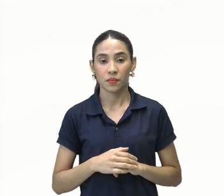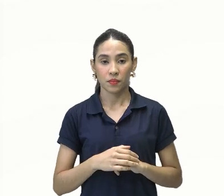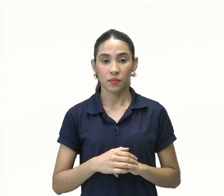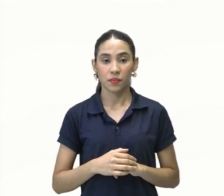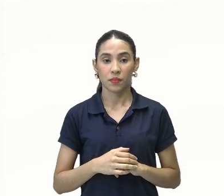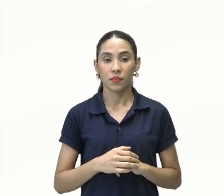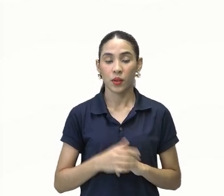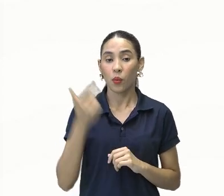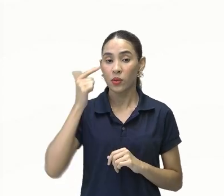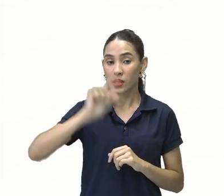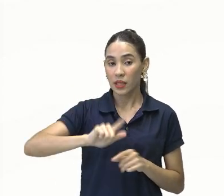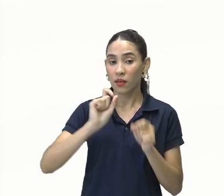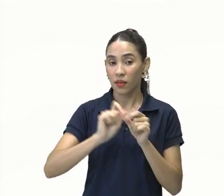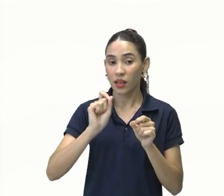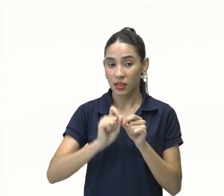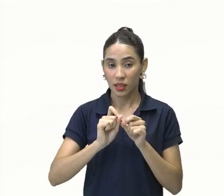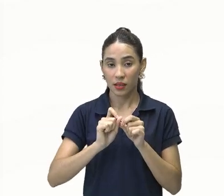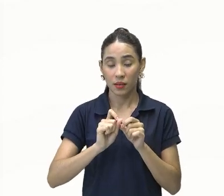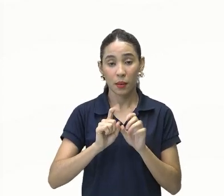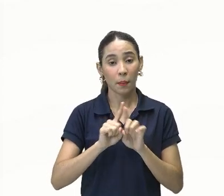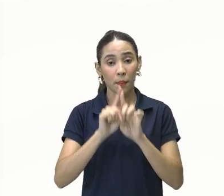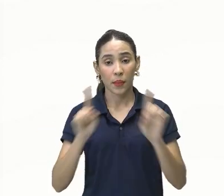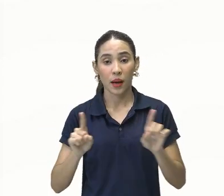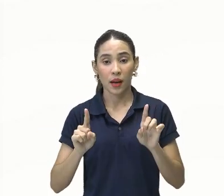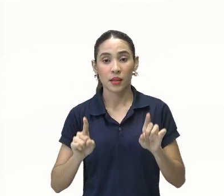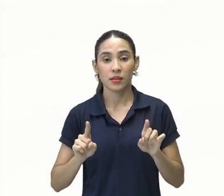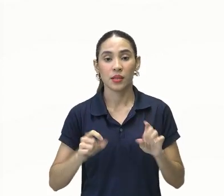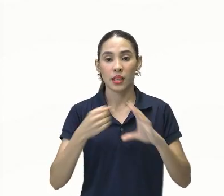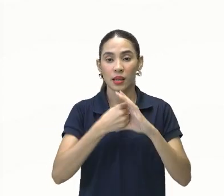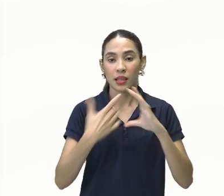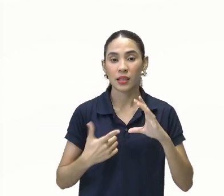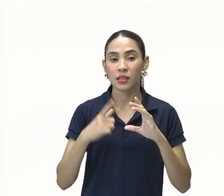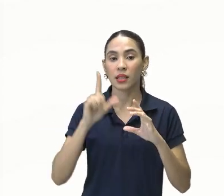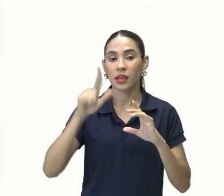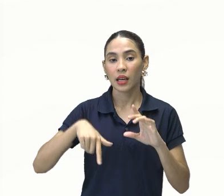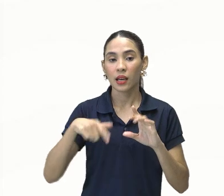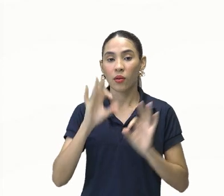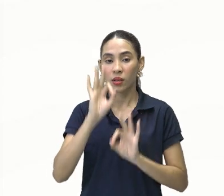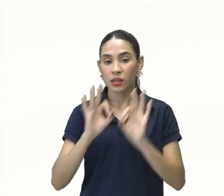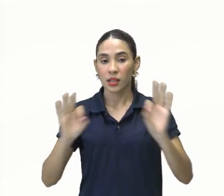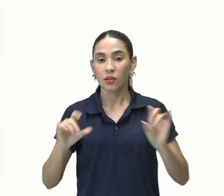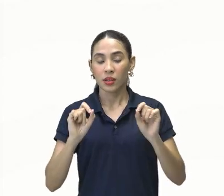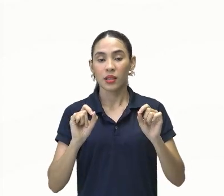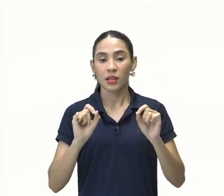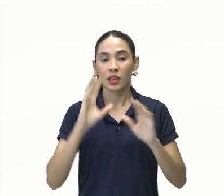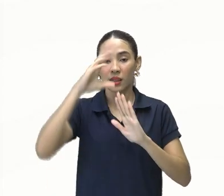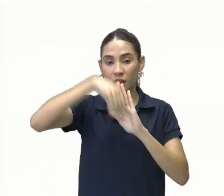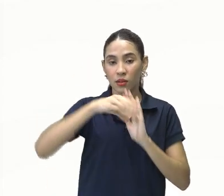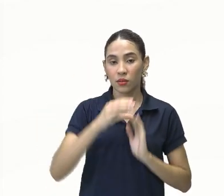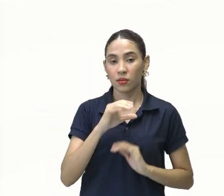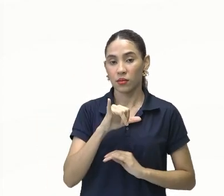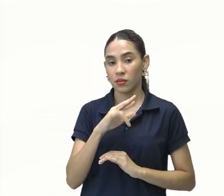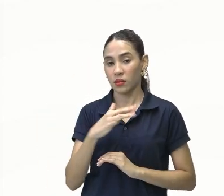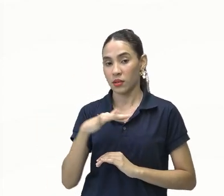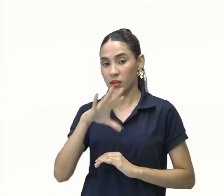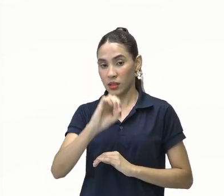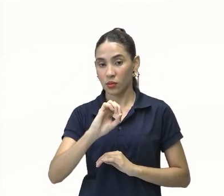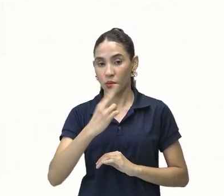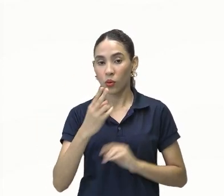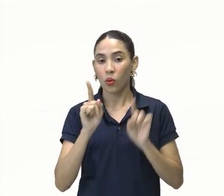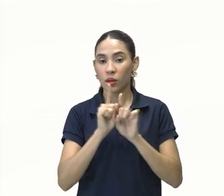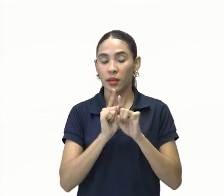solucionaria o problema. Porém, os elementos estão dispostos em um círculo ou em